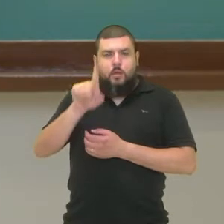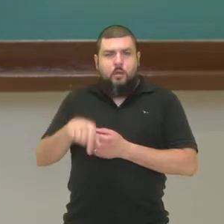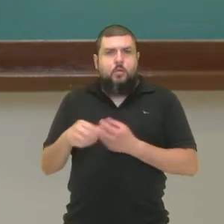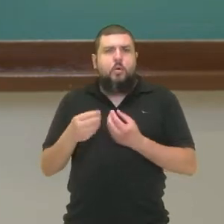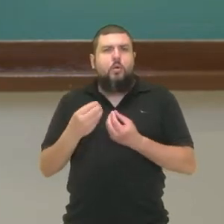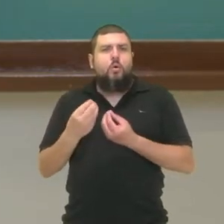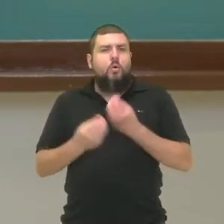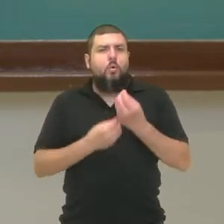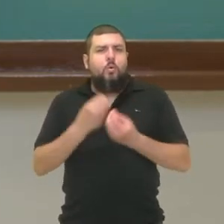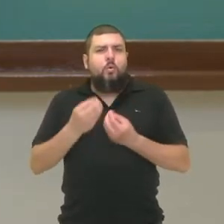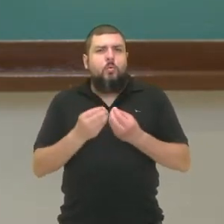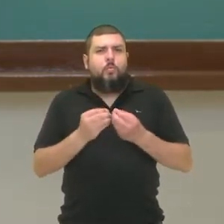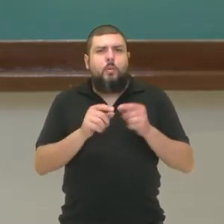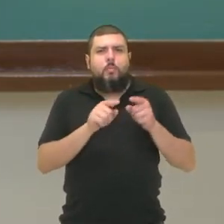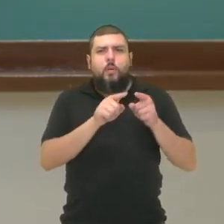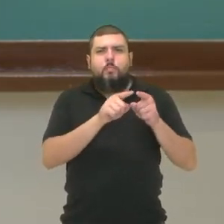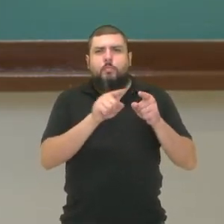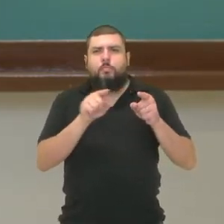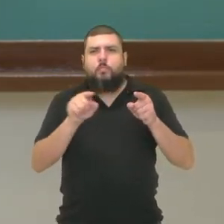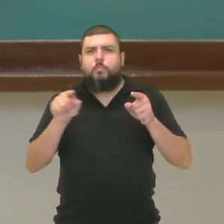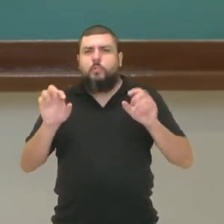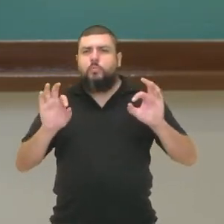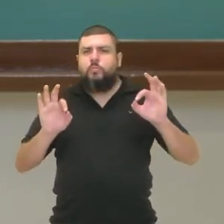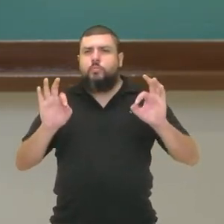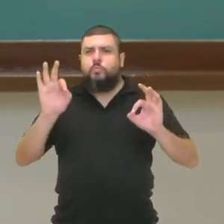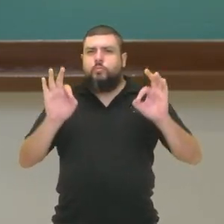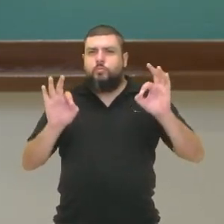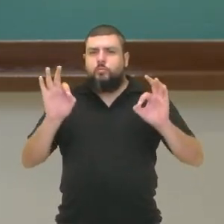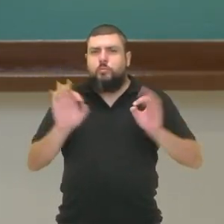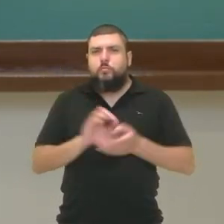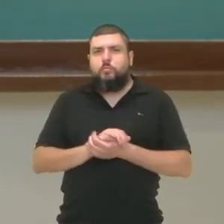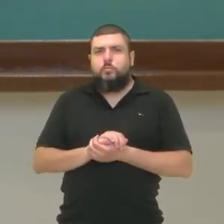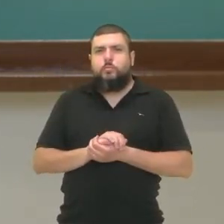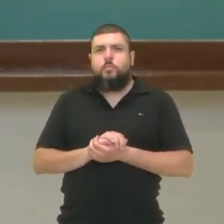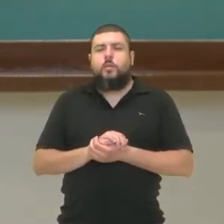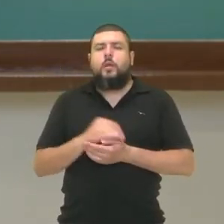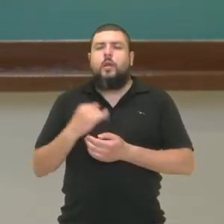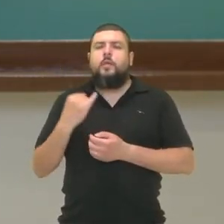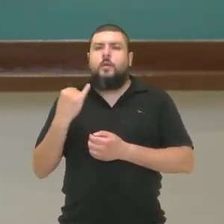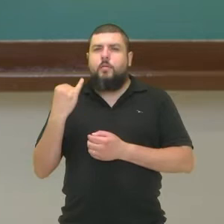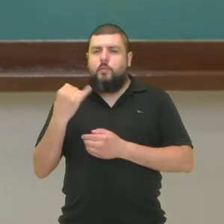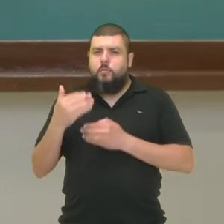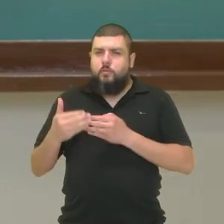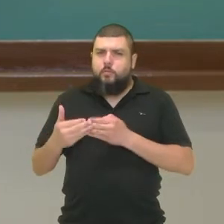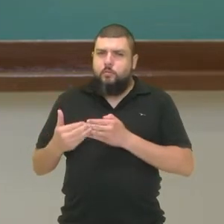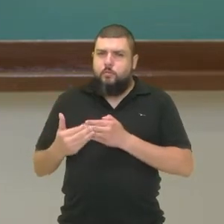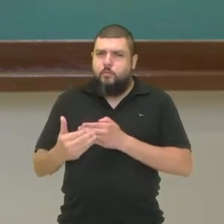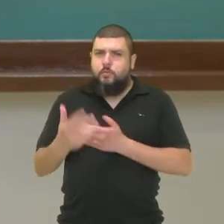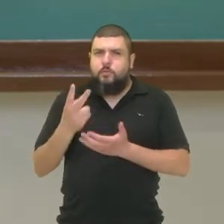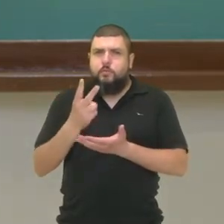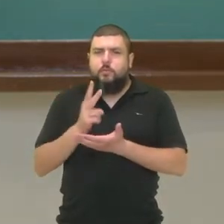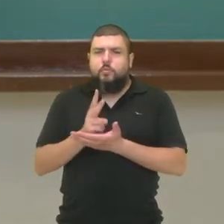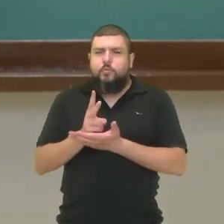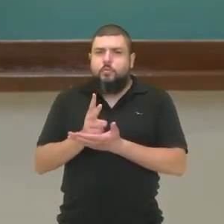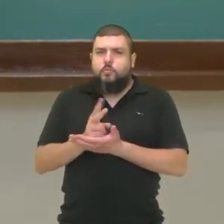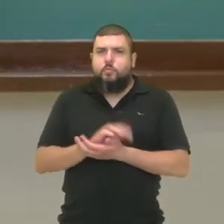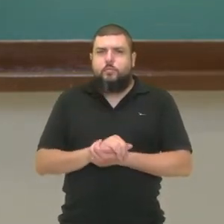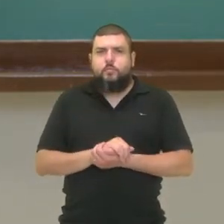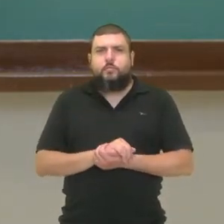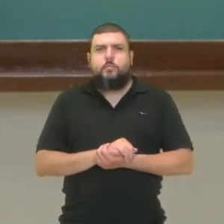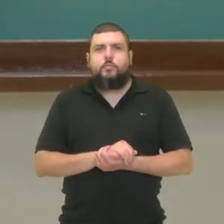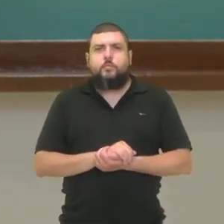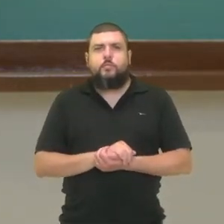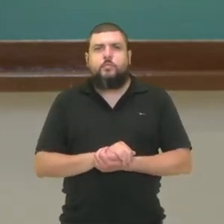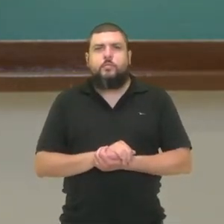alinhamento entre três pontos, algo fundamental para a nossa continuidade do estudo da geometria analítica. Então vamos